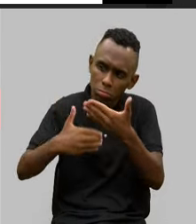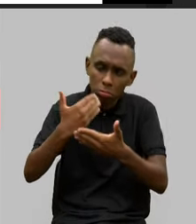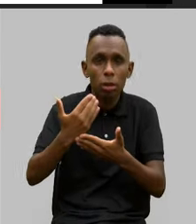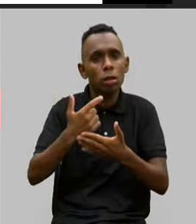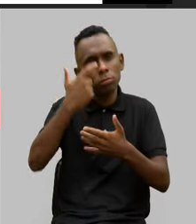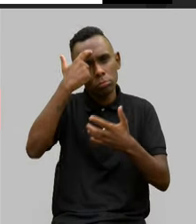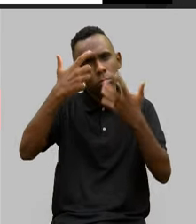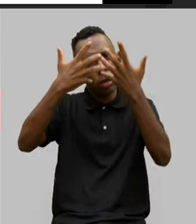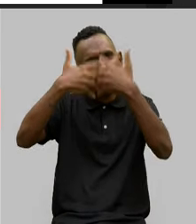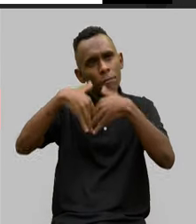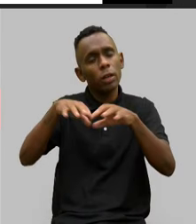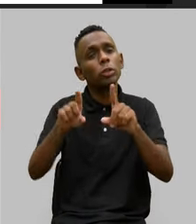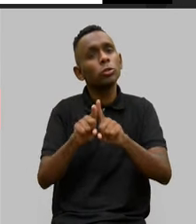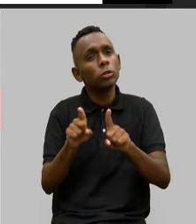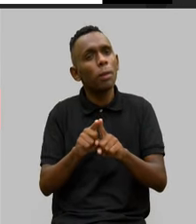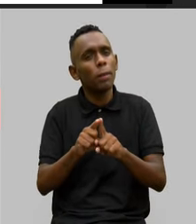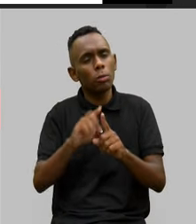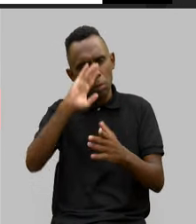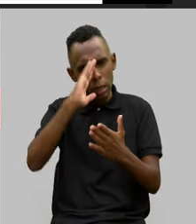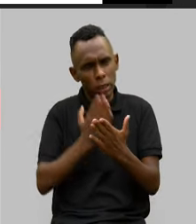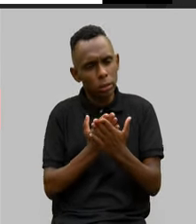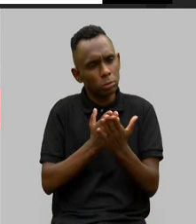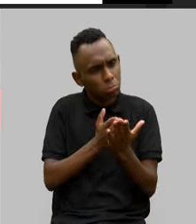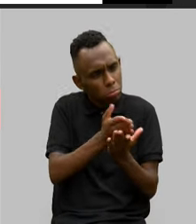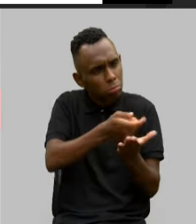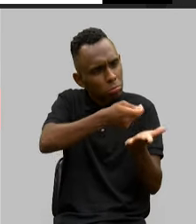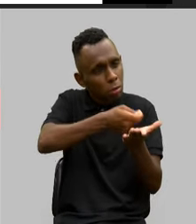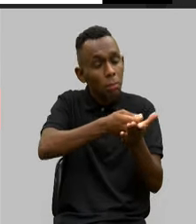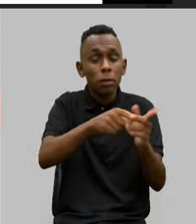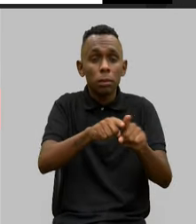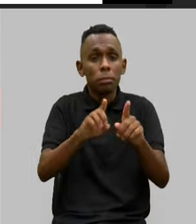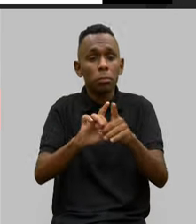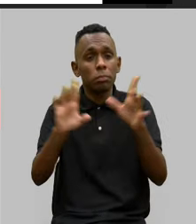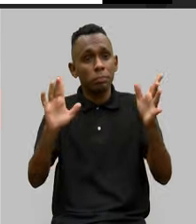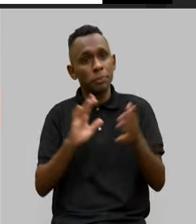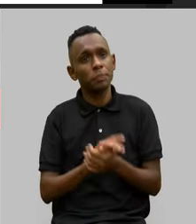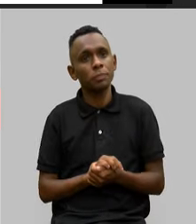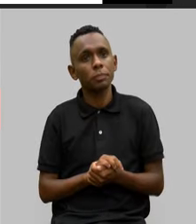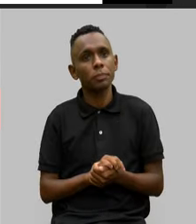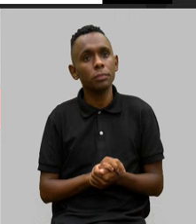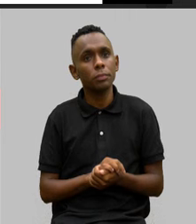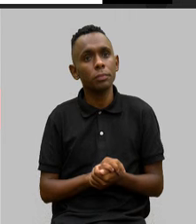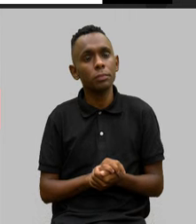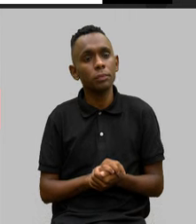refletindo então uma mistura de ideologias conservadoras e liberais eh